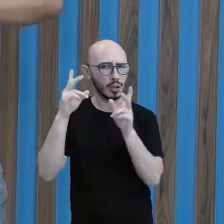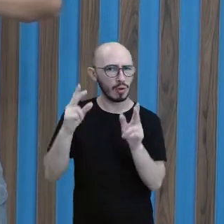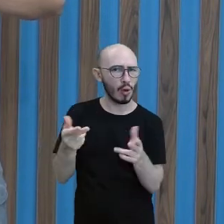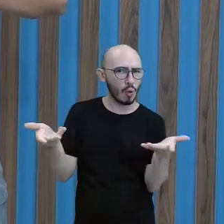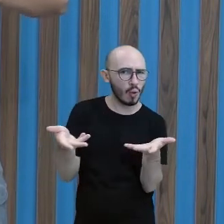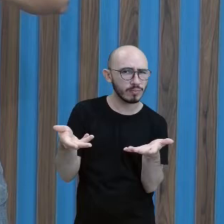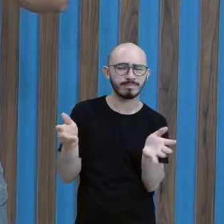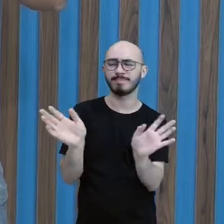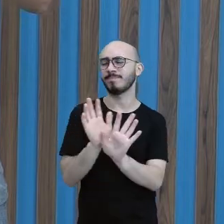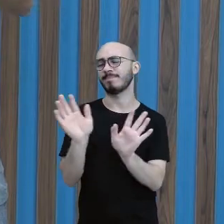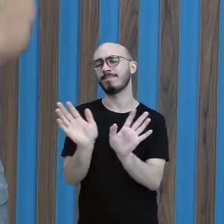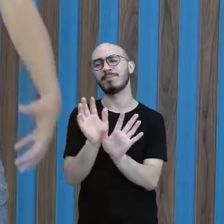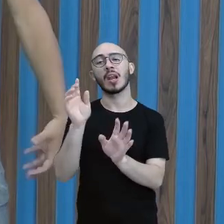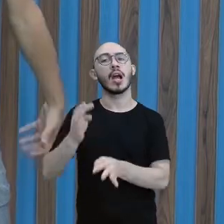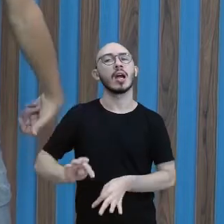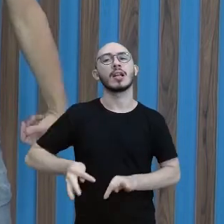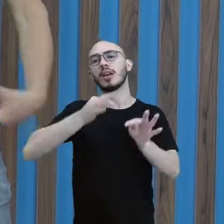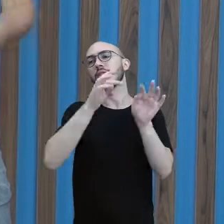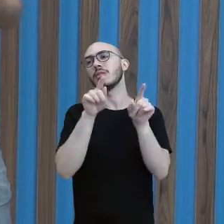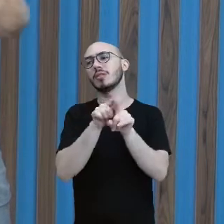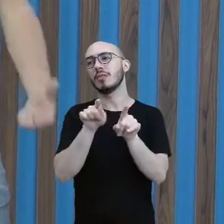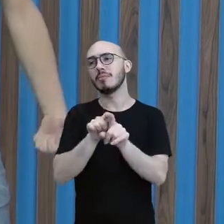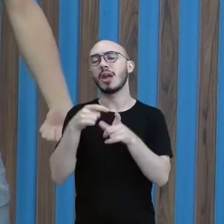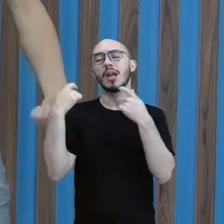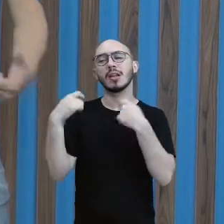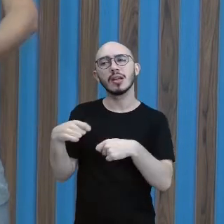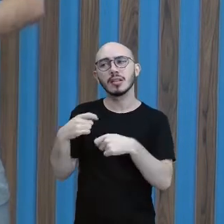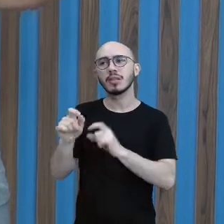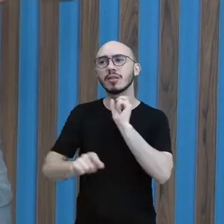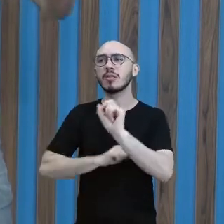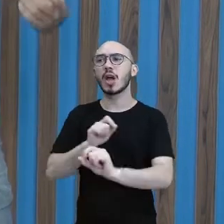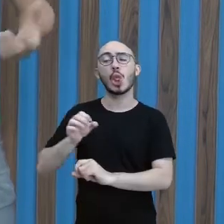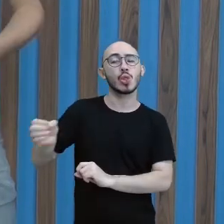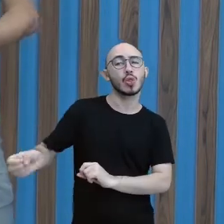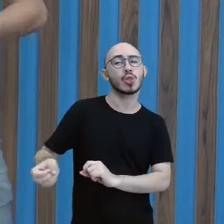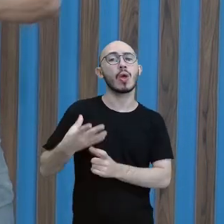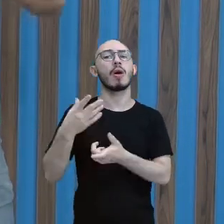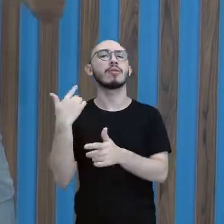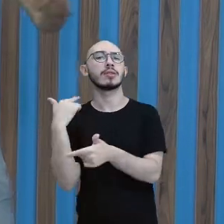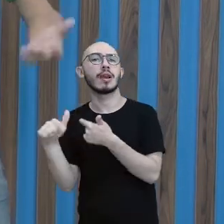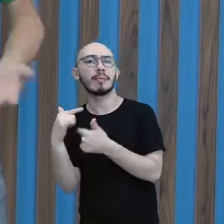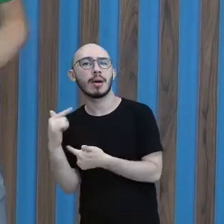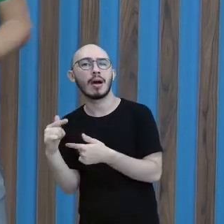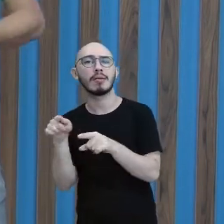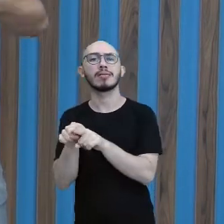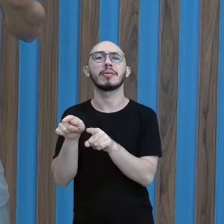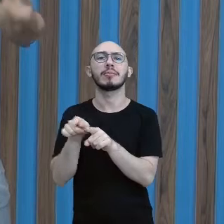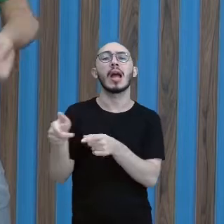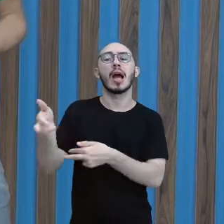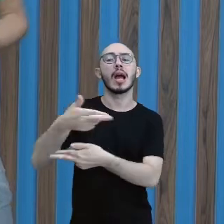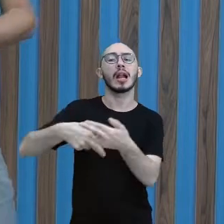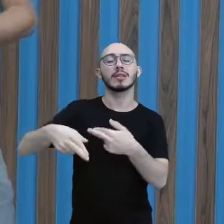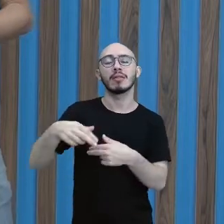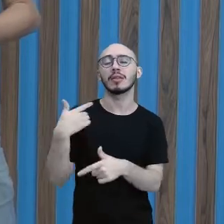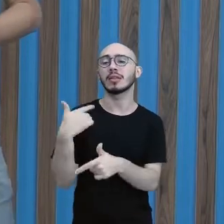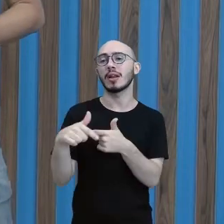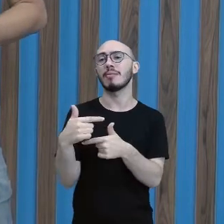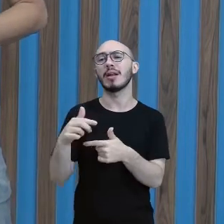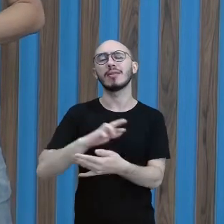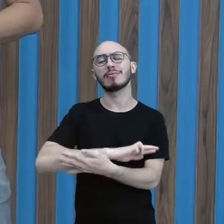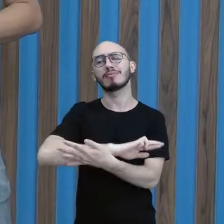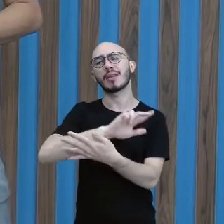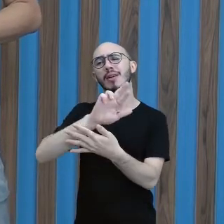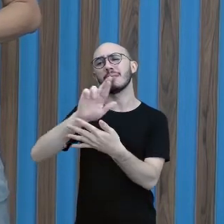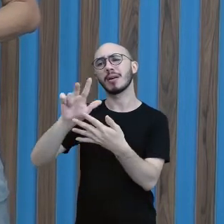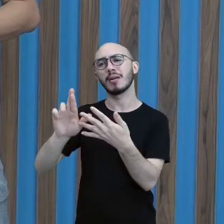inclusive, né, demandar, necessitar de novos empregos, novas relações de trabalho, tanta coisa diferente, né, que